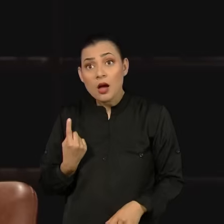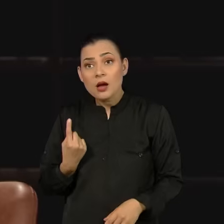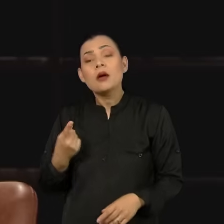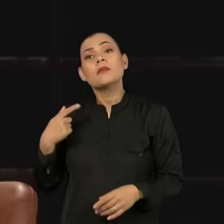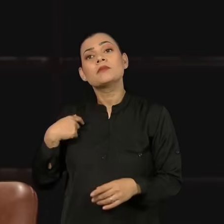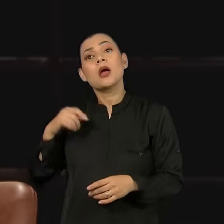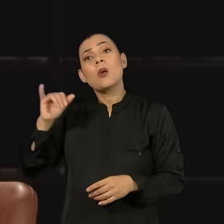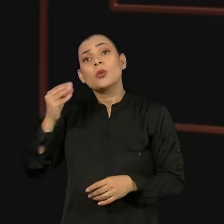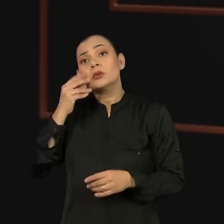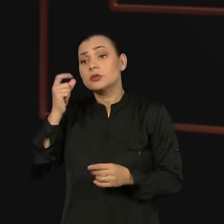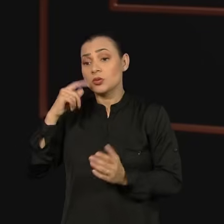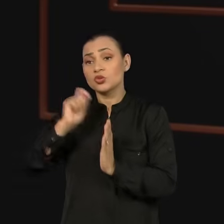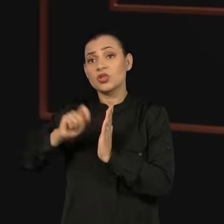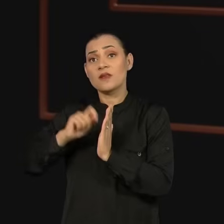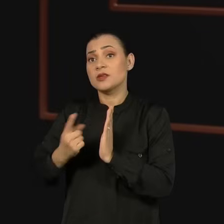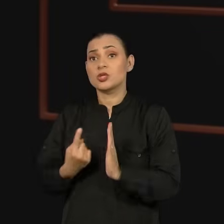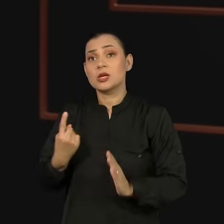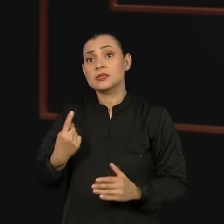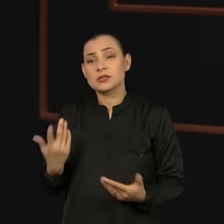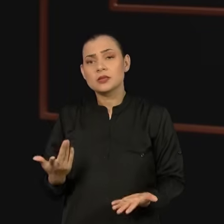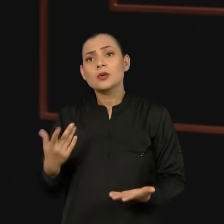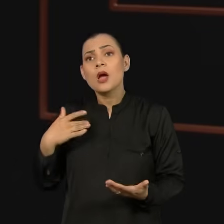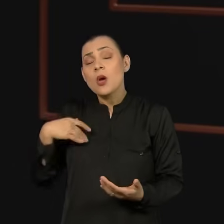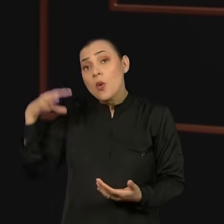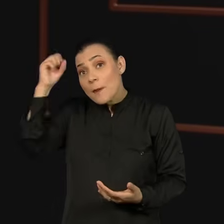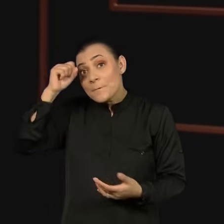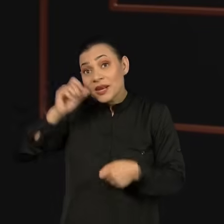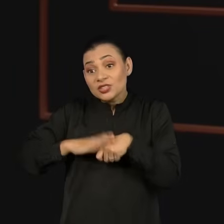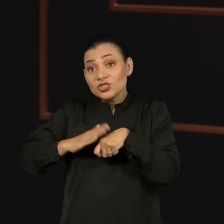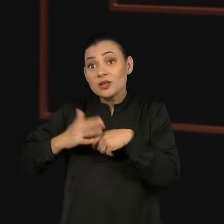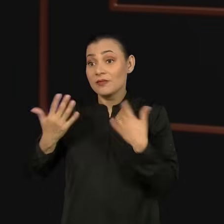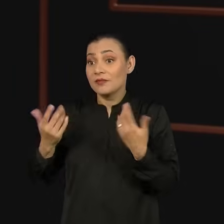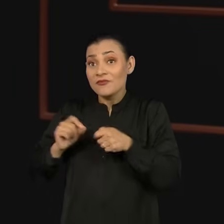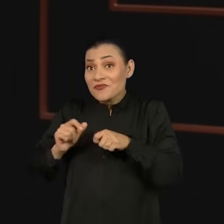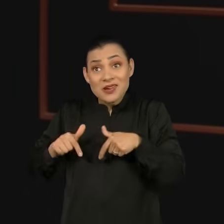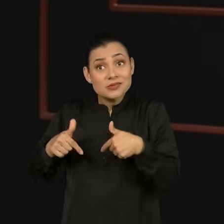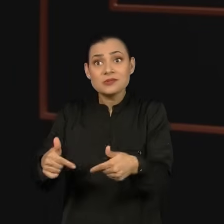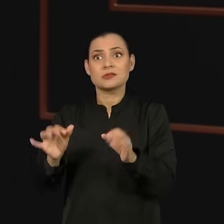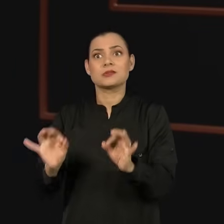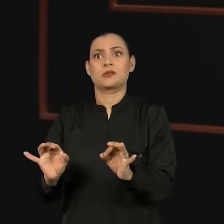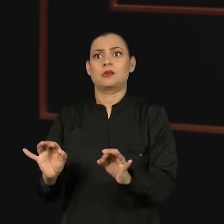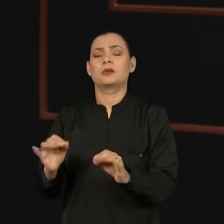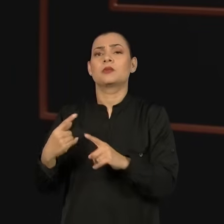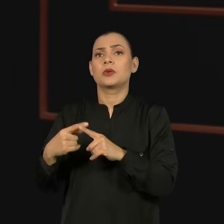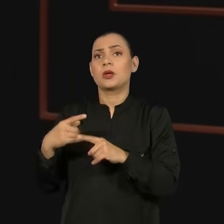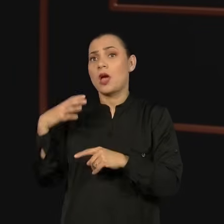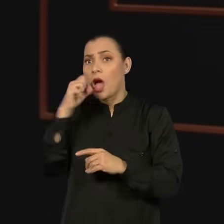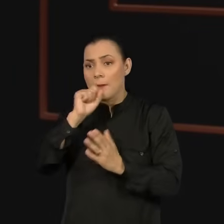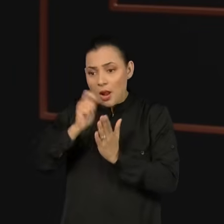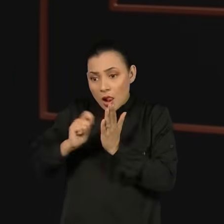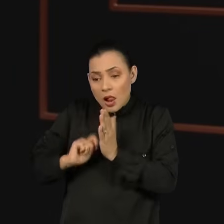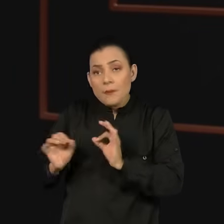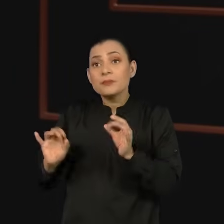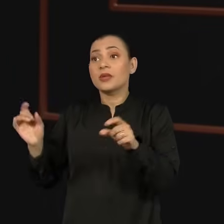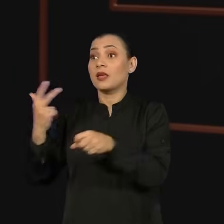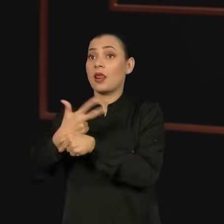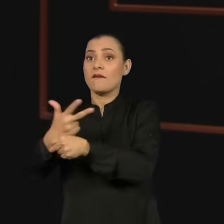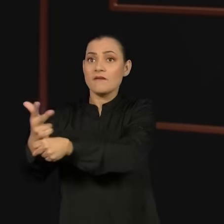sozinho um programa. E aí eu aprendi fazendo. Porque aí eu era super rápido, assim, gravava,